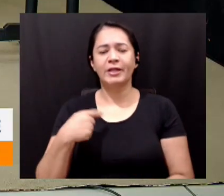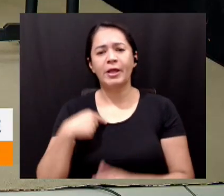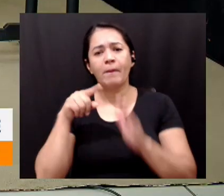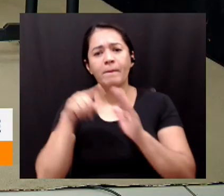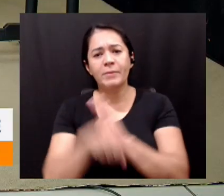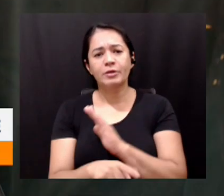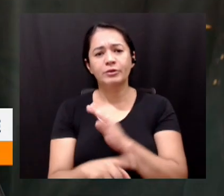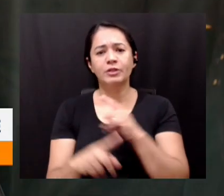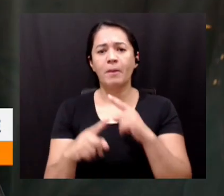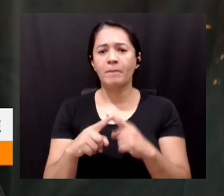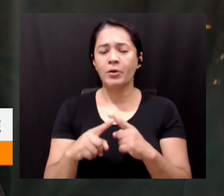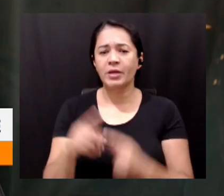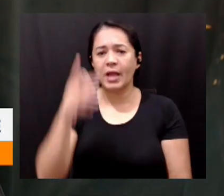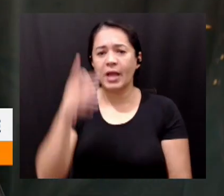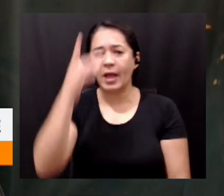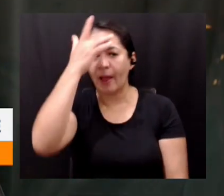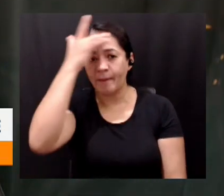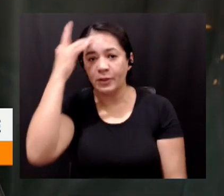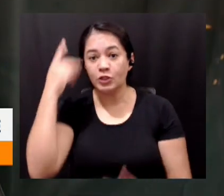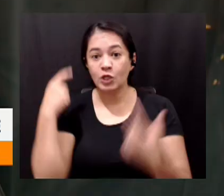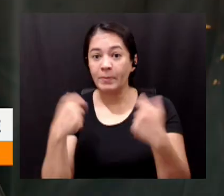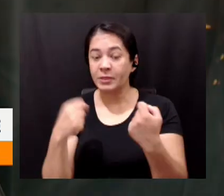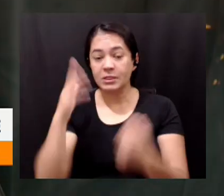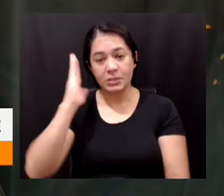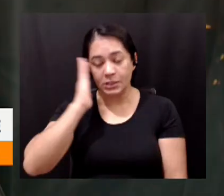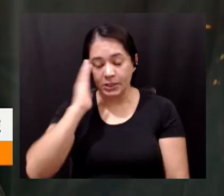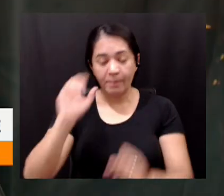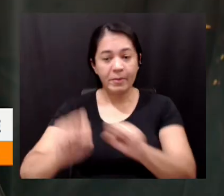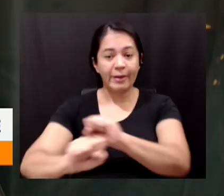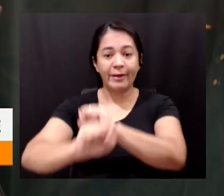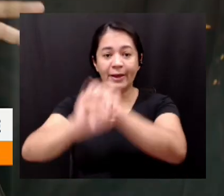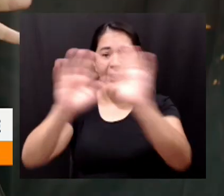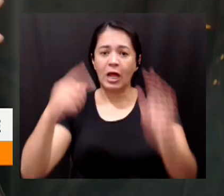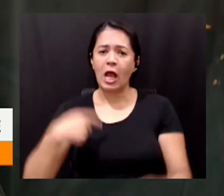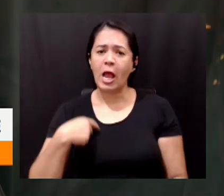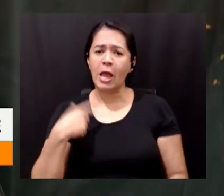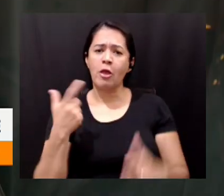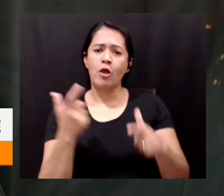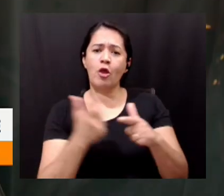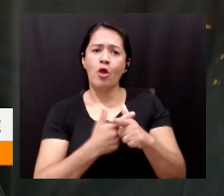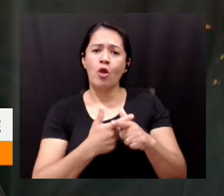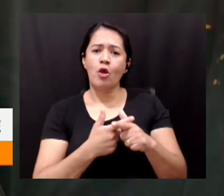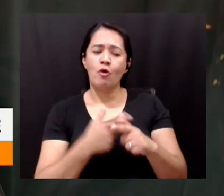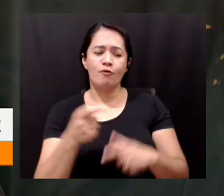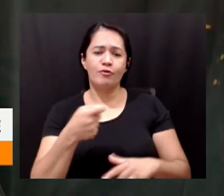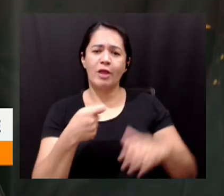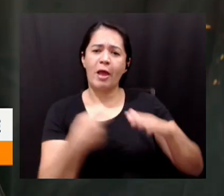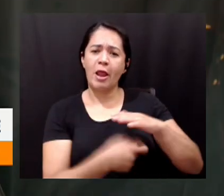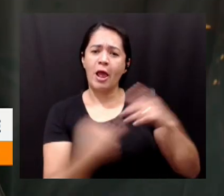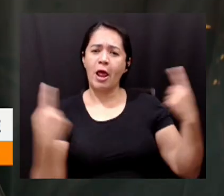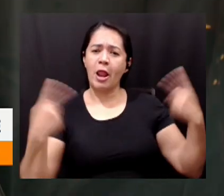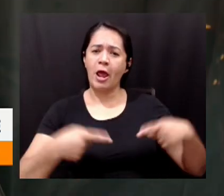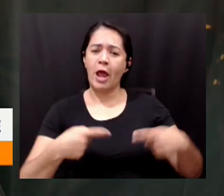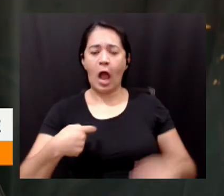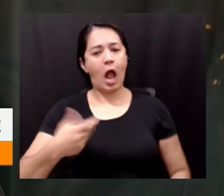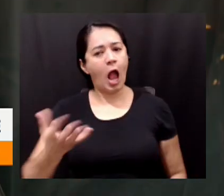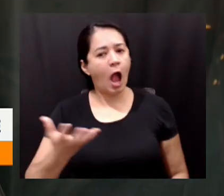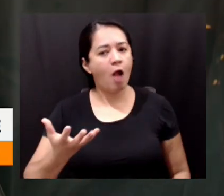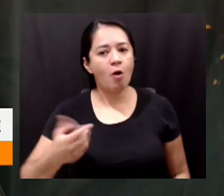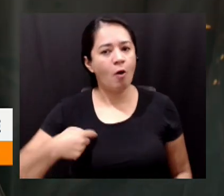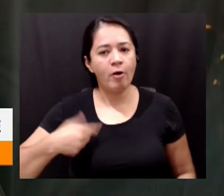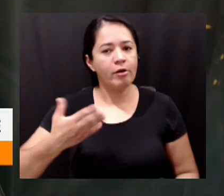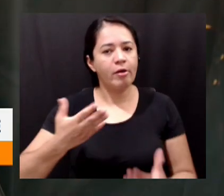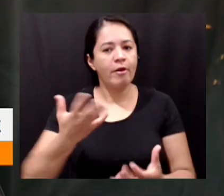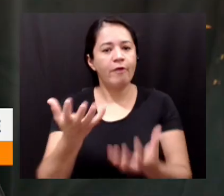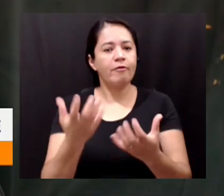pessoa fique sabendo, porque assim, poxa, eu tô jogando, daí eu perdi, vou lá, processo, quero reposição de danos, reparação de